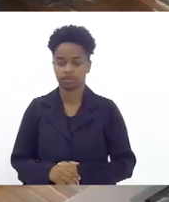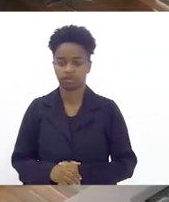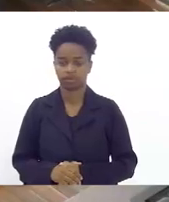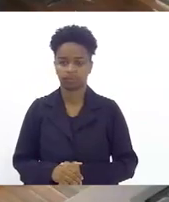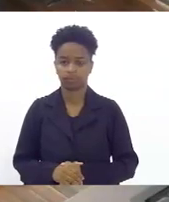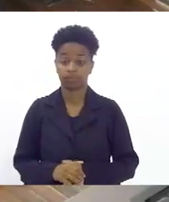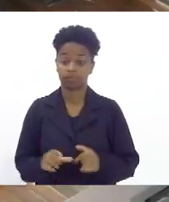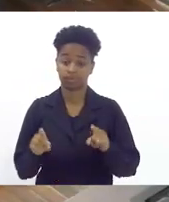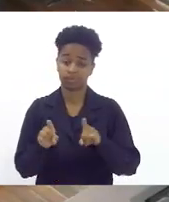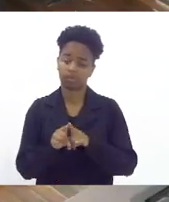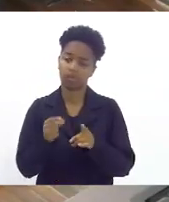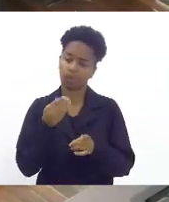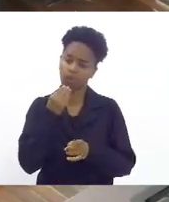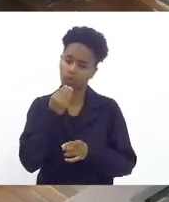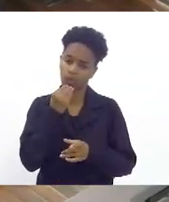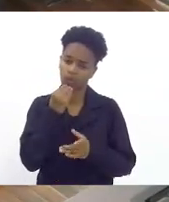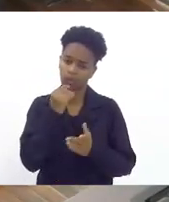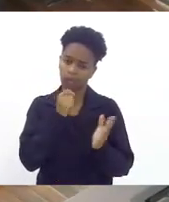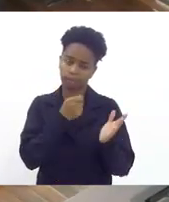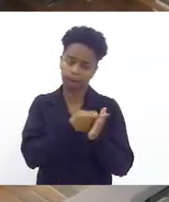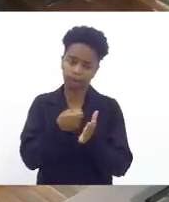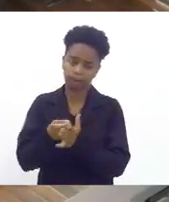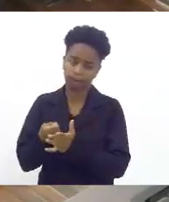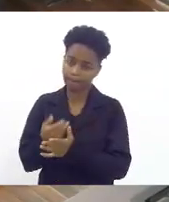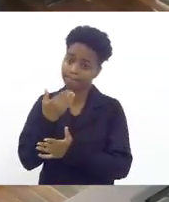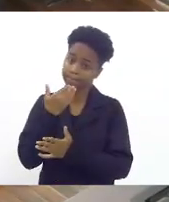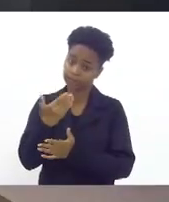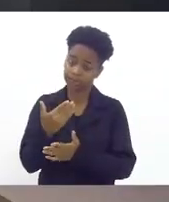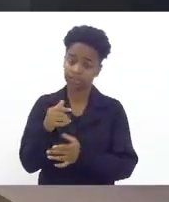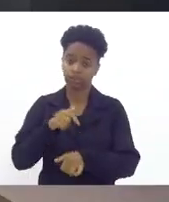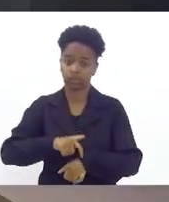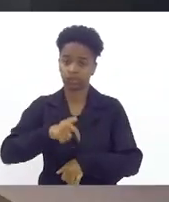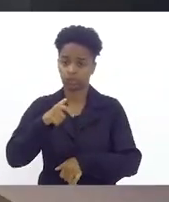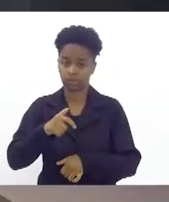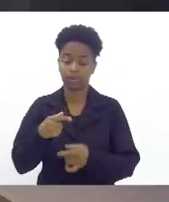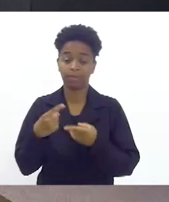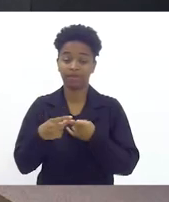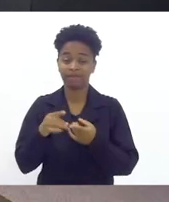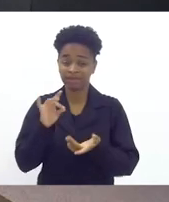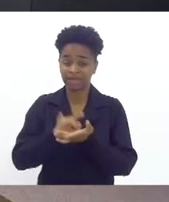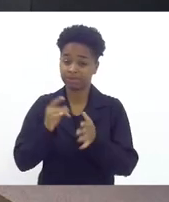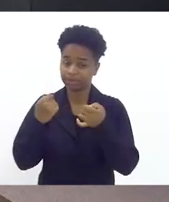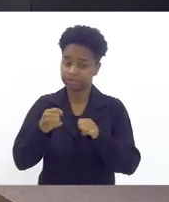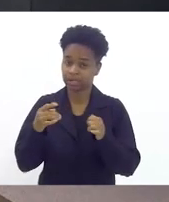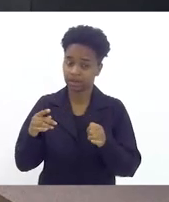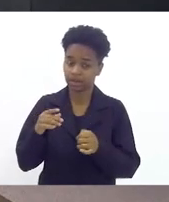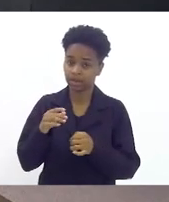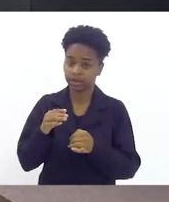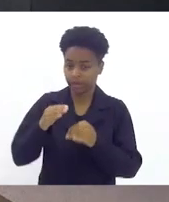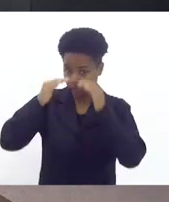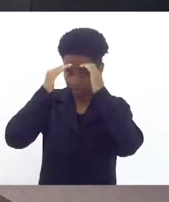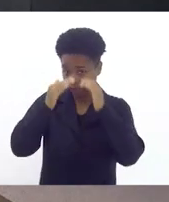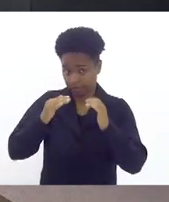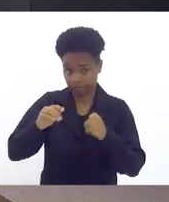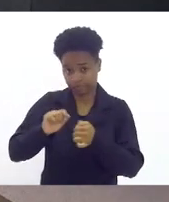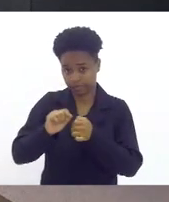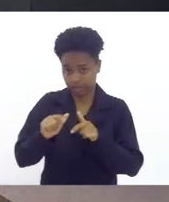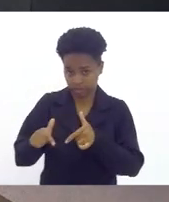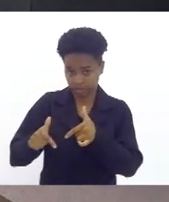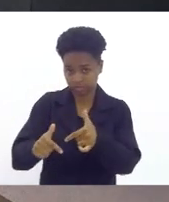e as cobranças Claro vão continuar ao longo da audiência porque audiência final do compras né É Para Isso bem Então